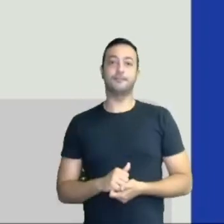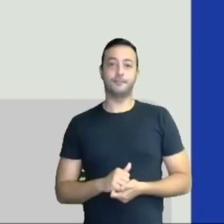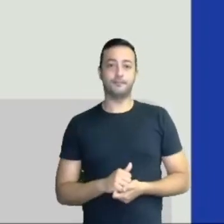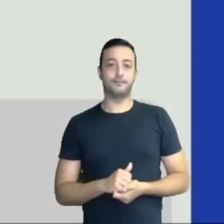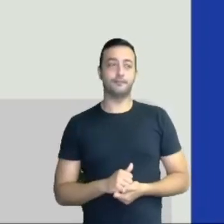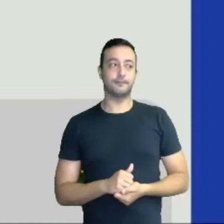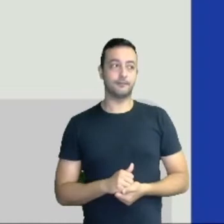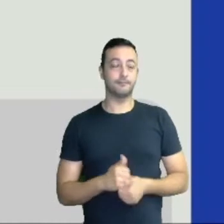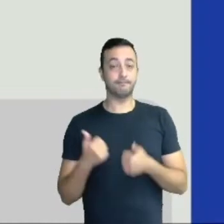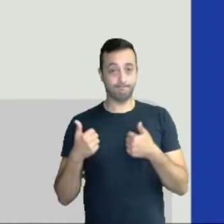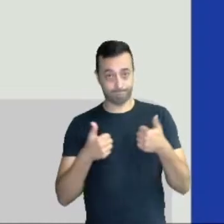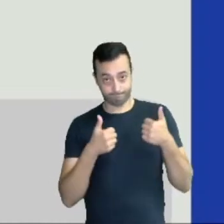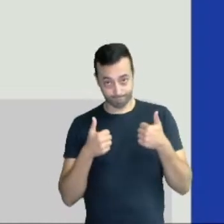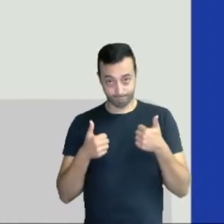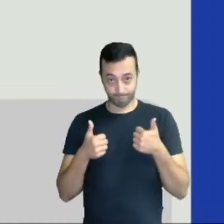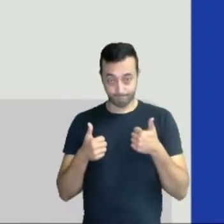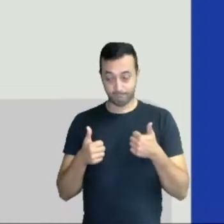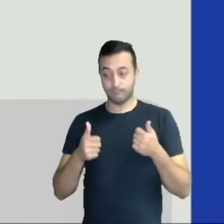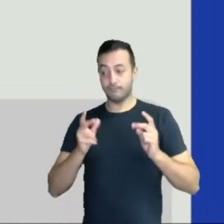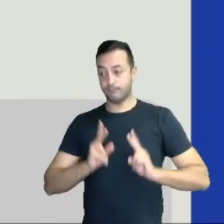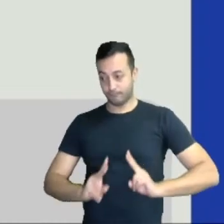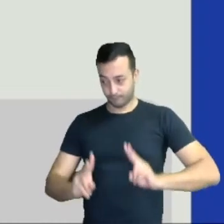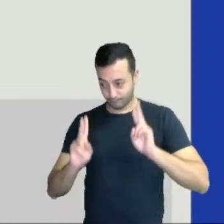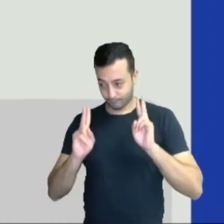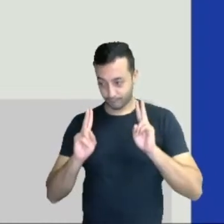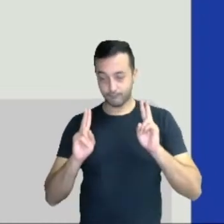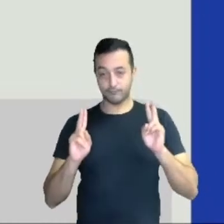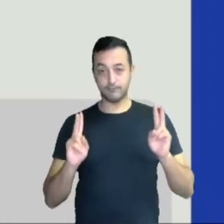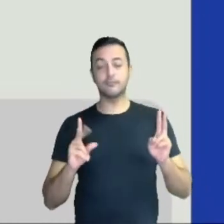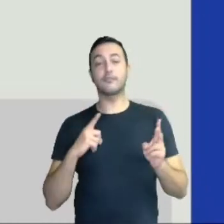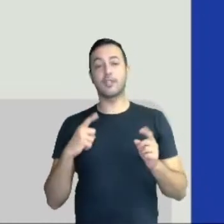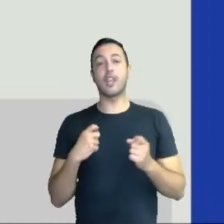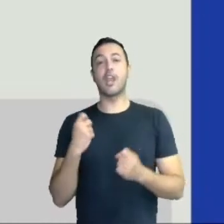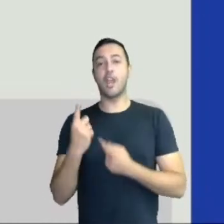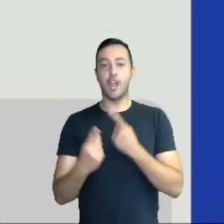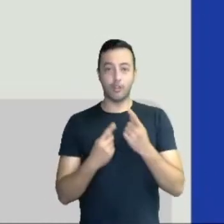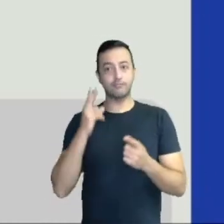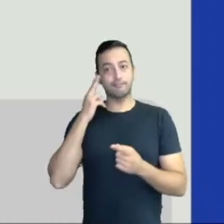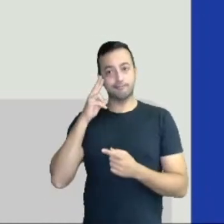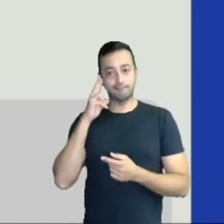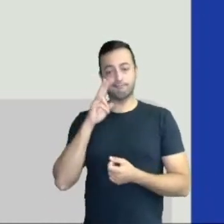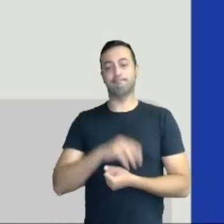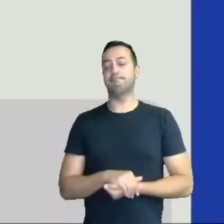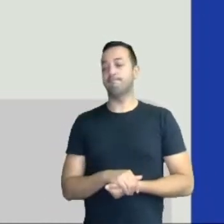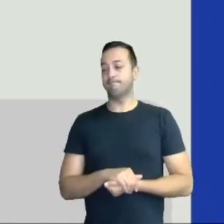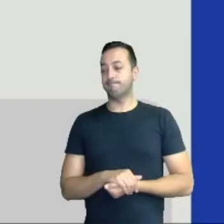futebol. Beleza? Vamos prosseguir, que temos alguns pontos a ser revisados.